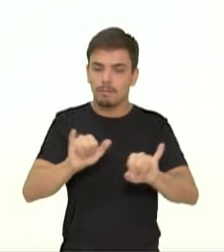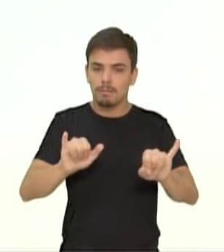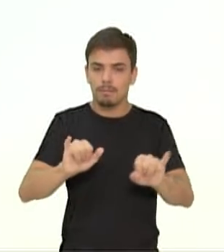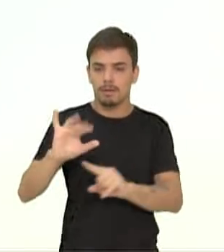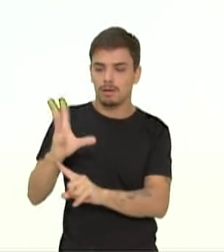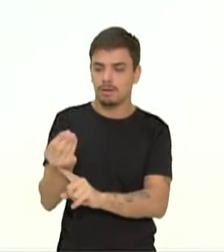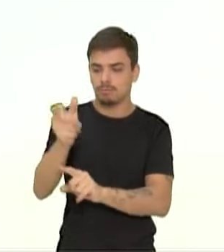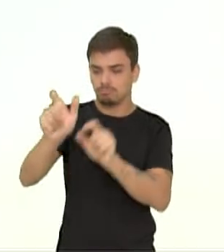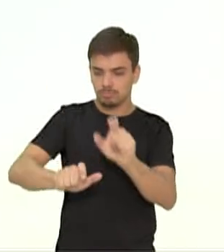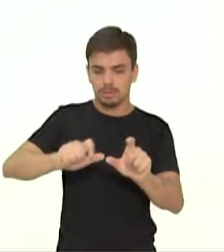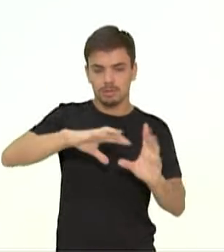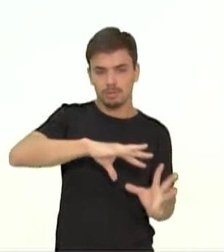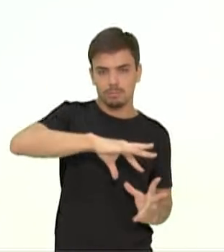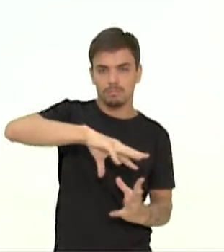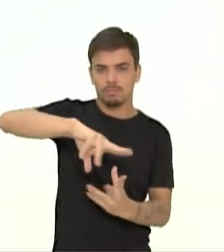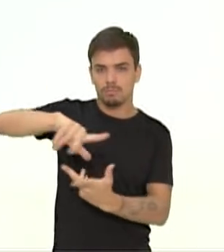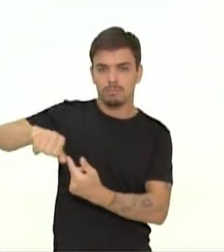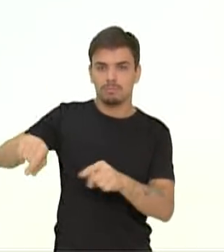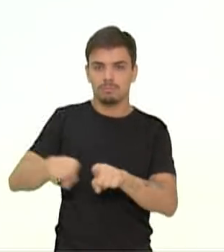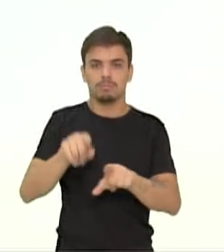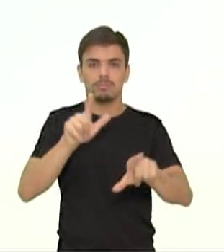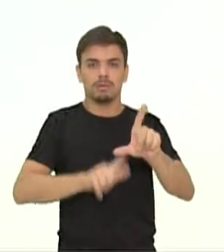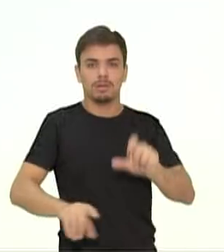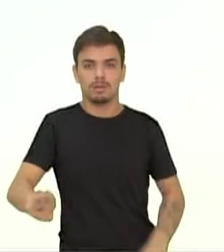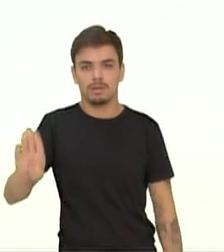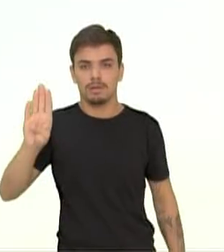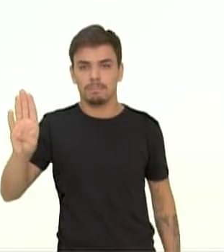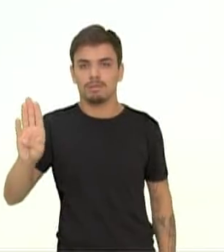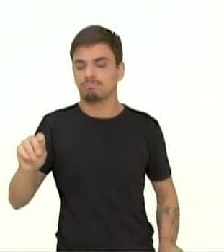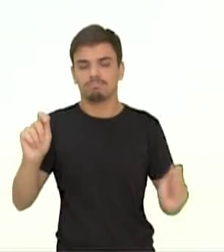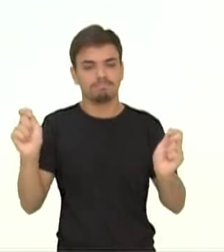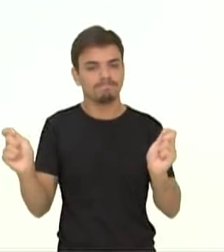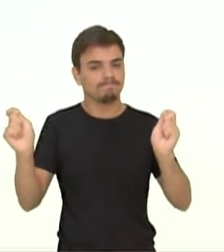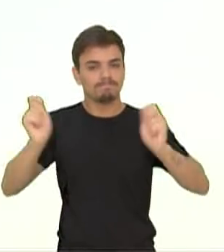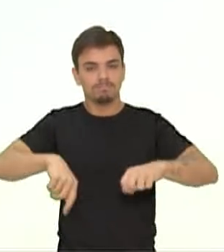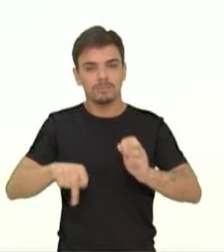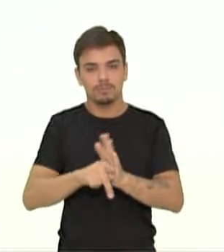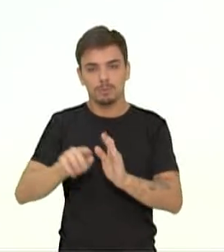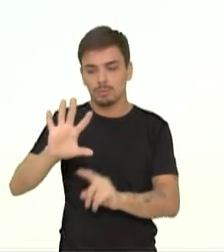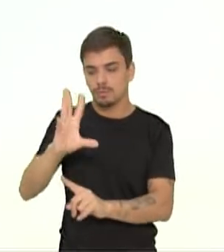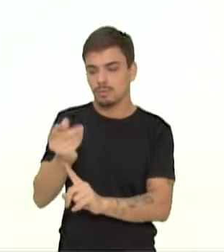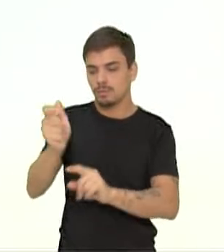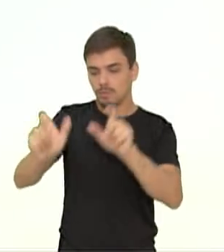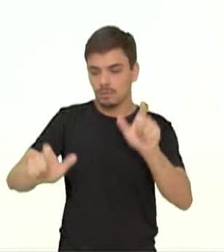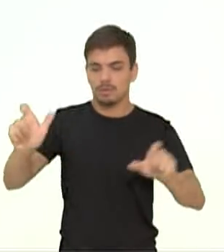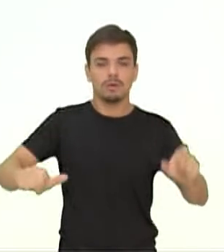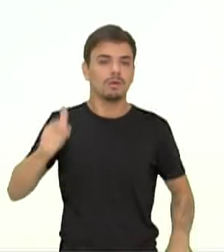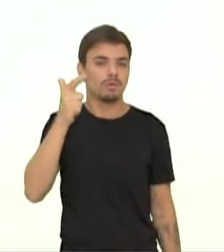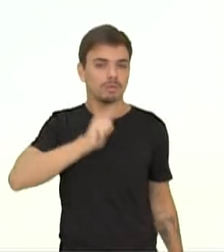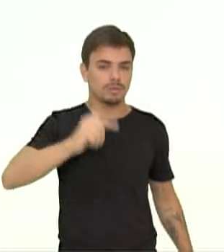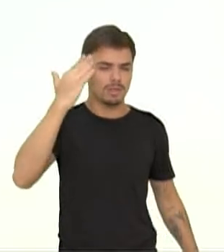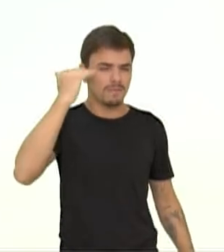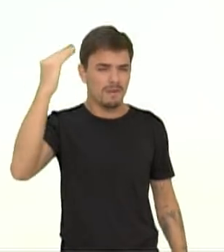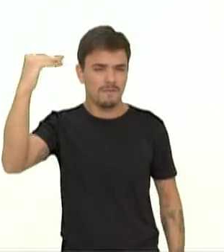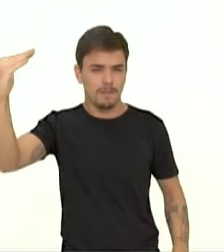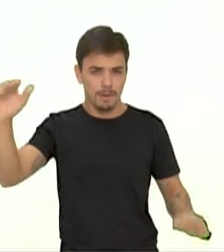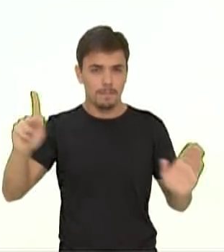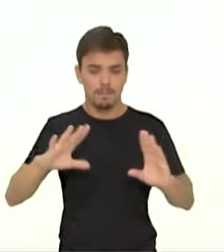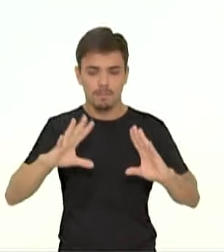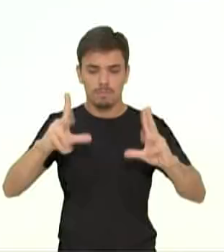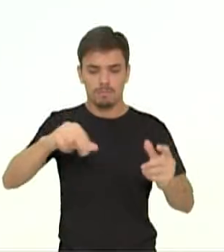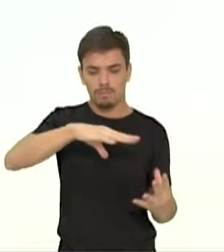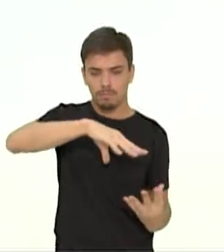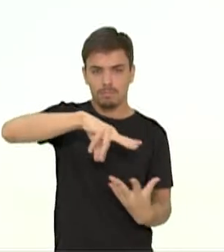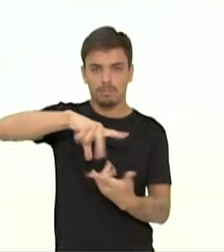do mundo? Ou a letra B, não foram suficientes para que os artistas alcançassem sucesso mundial? Ou